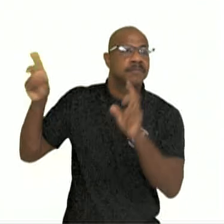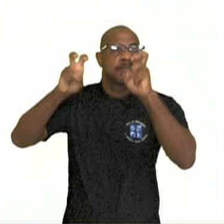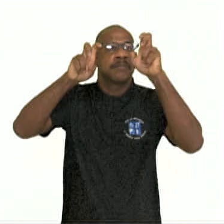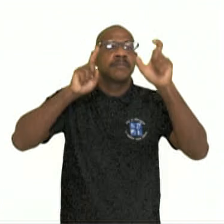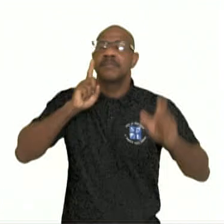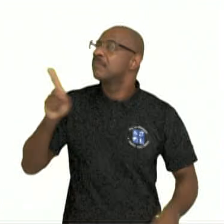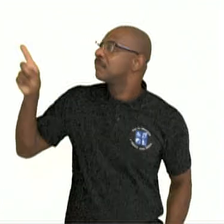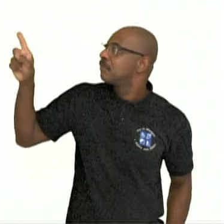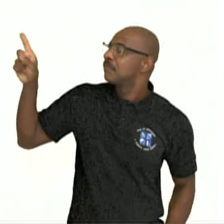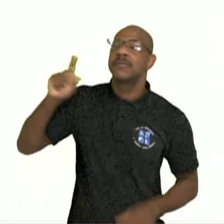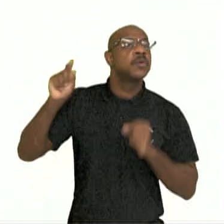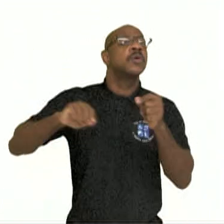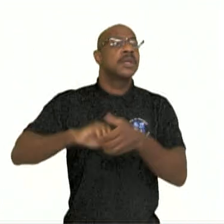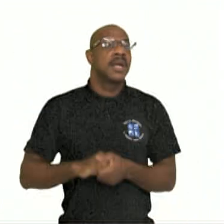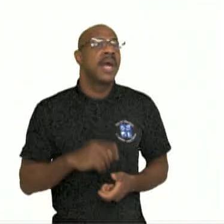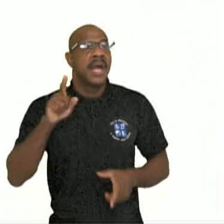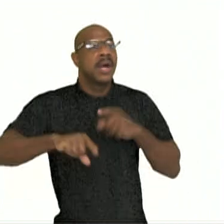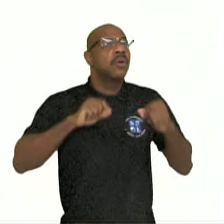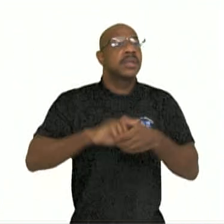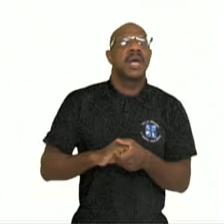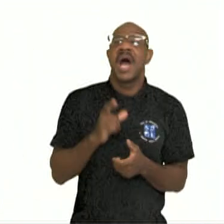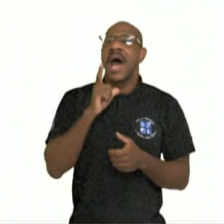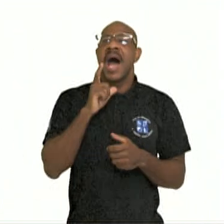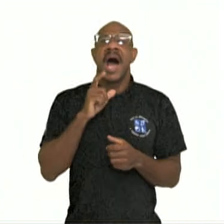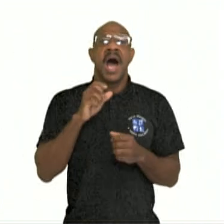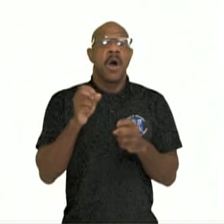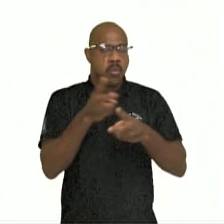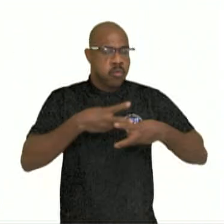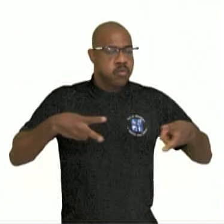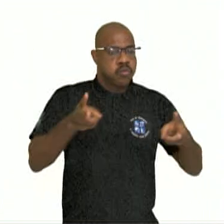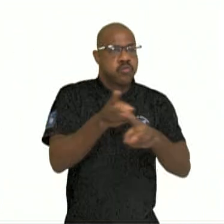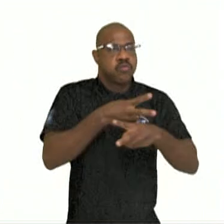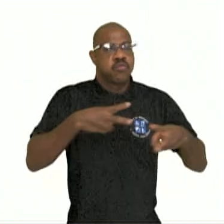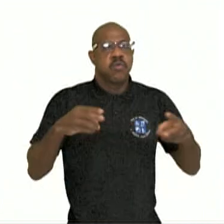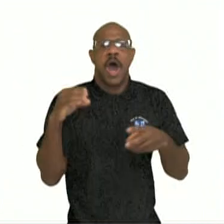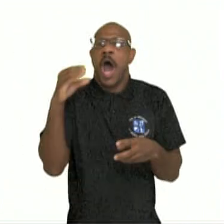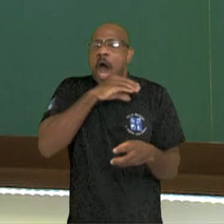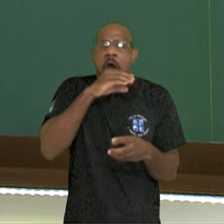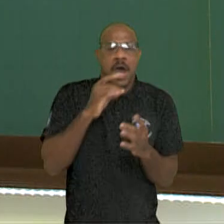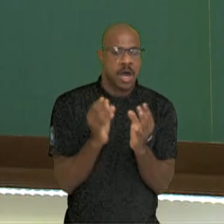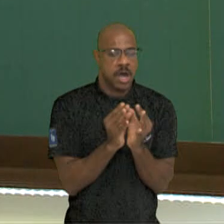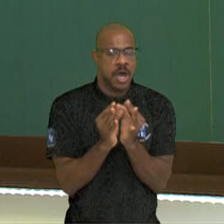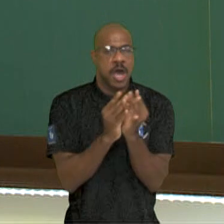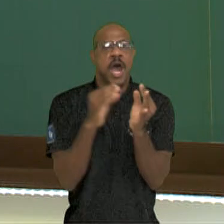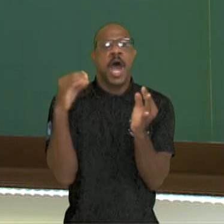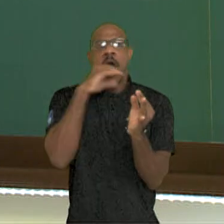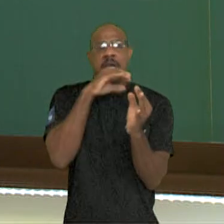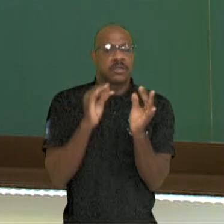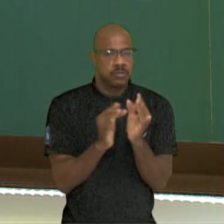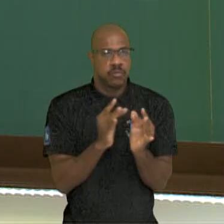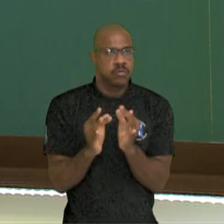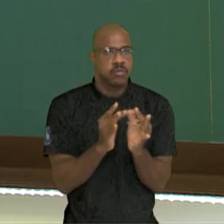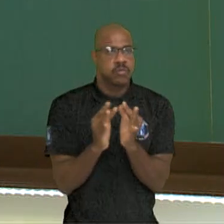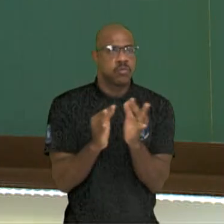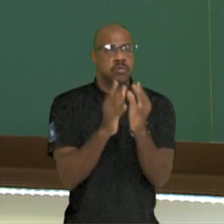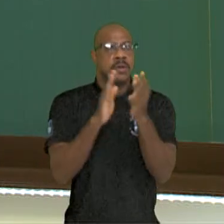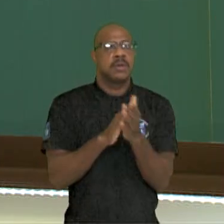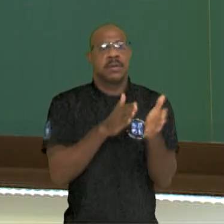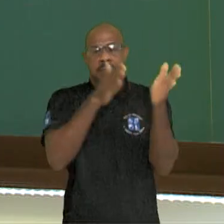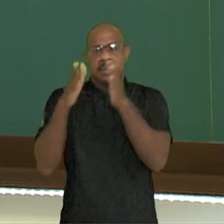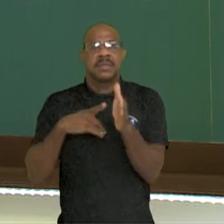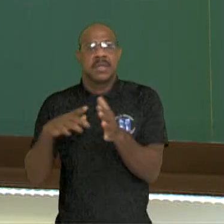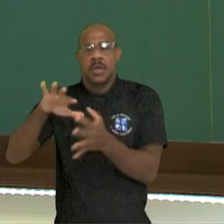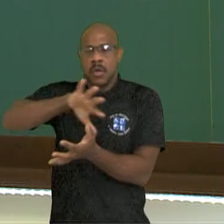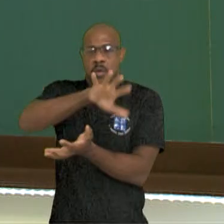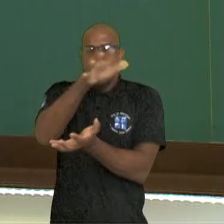a dissipação natural do ar quente na superfície terrestre, na atmosfera. Então, nós vamos ter aqui uma barreira